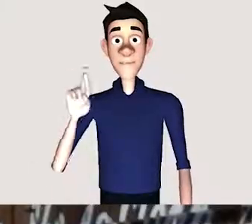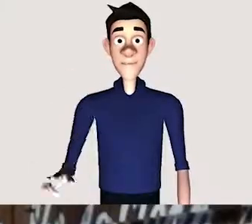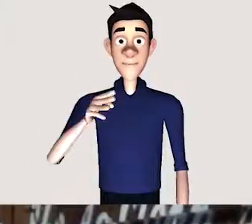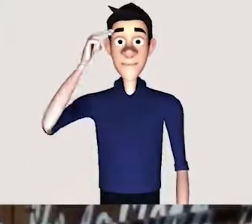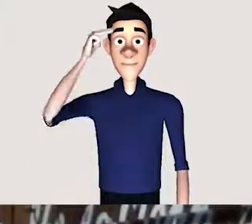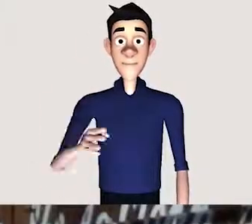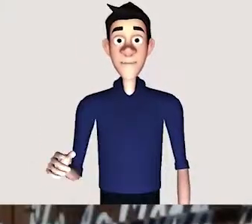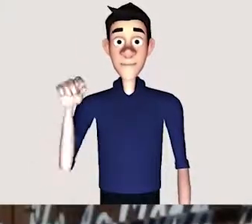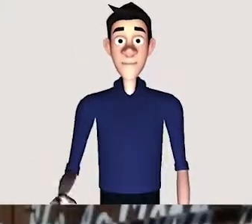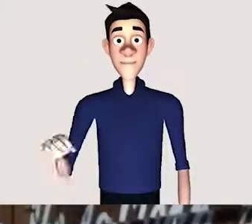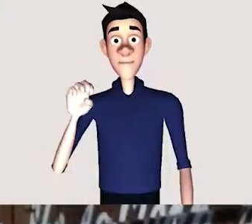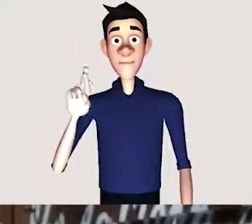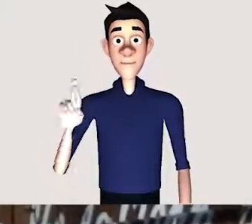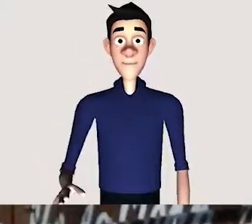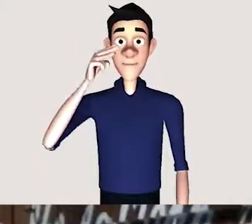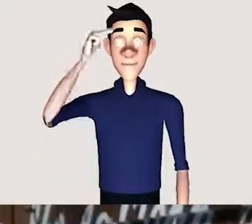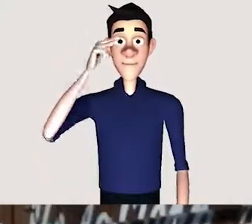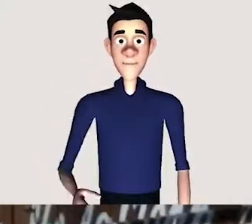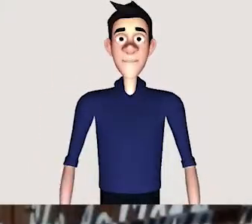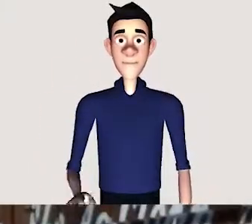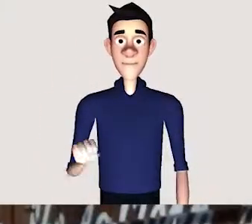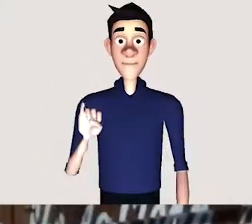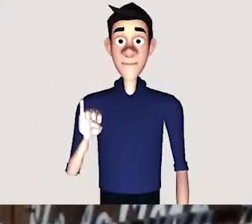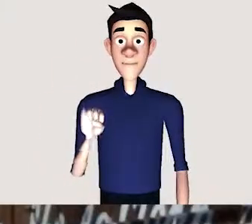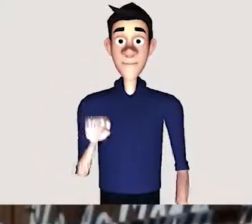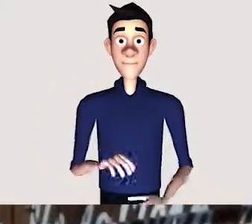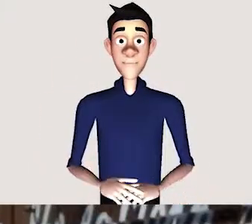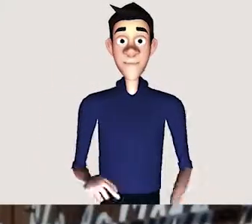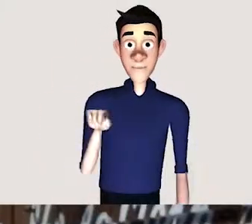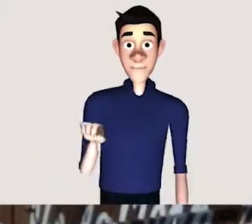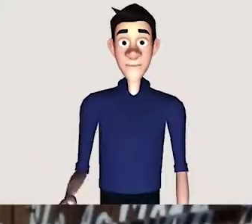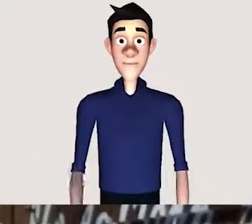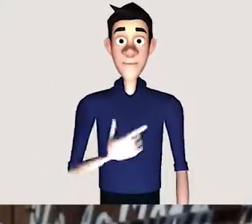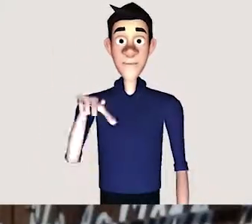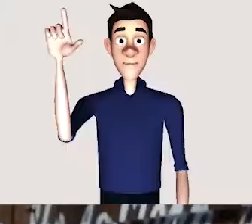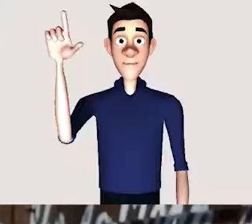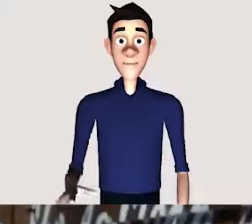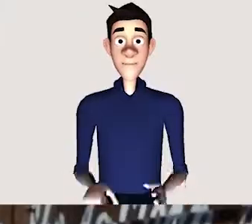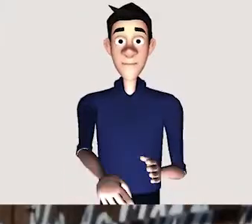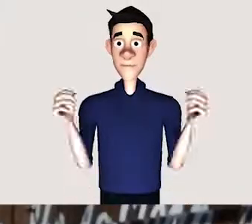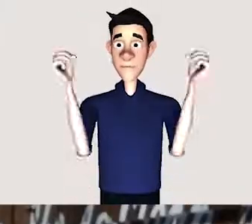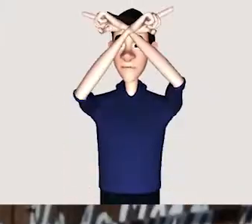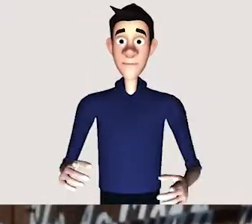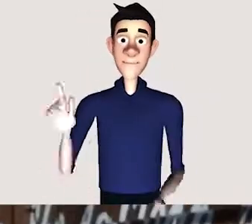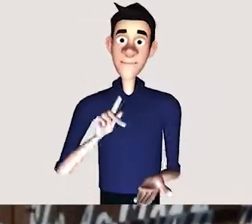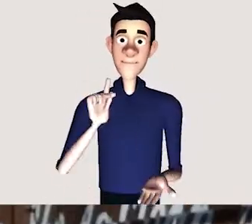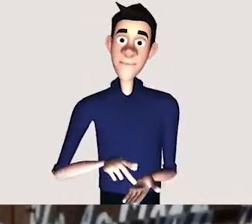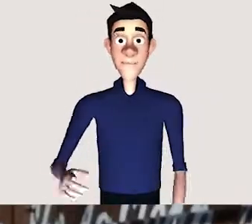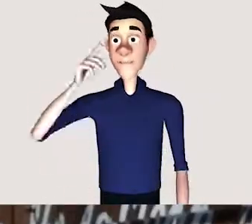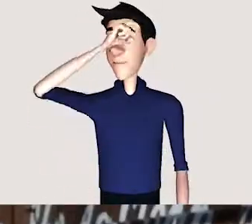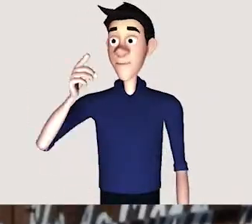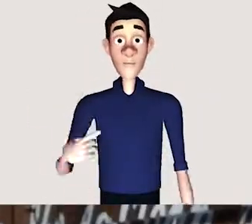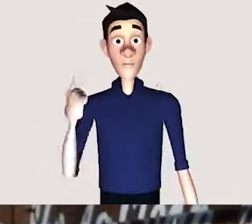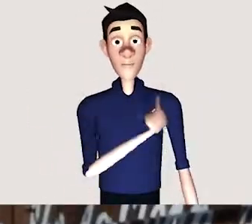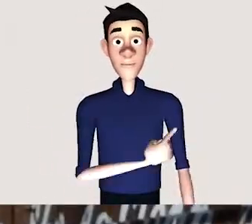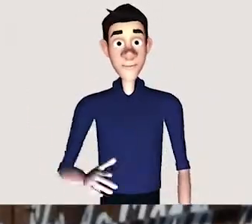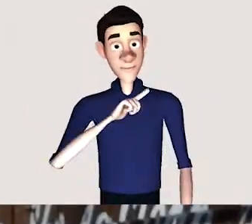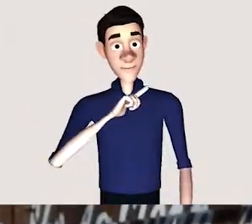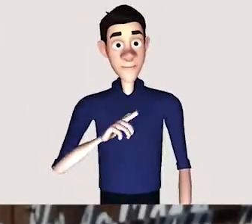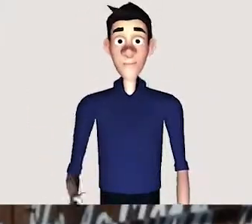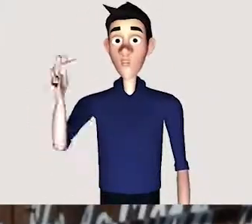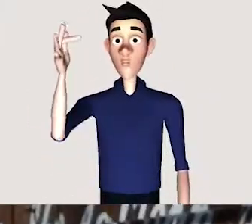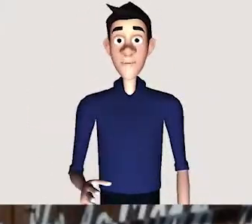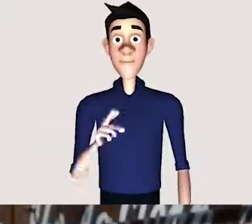Na verdade, dificilmente nós teremos uma resposta única para a indagação o que é